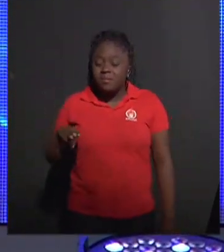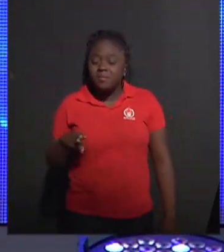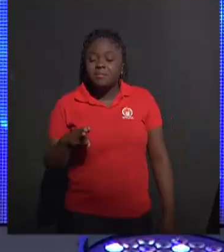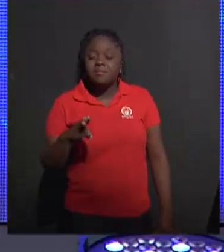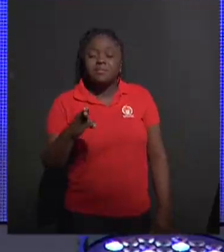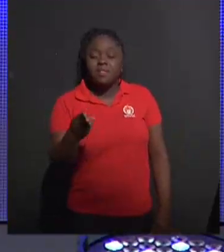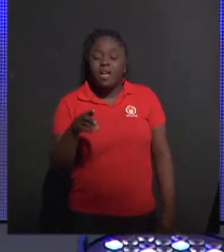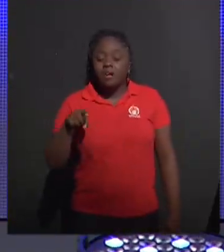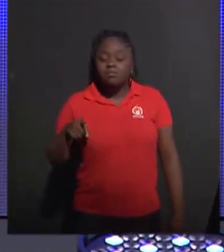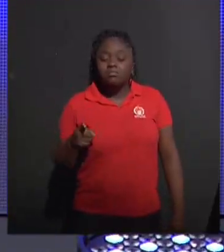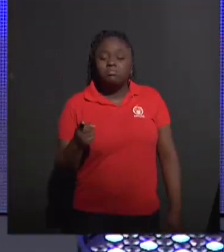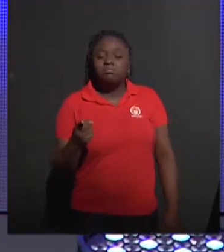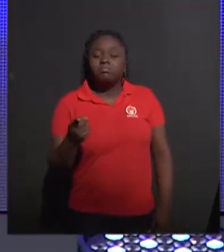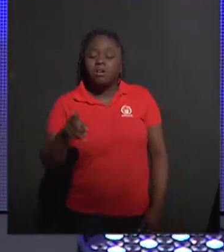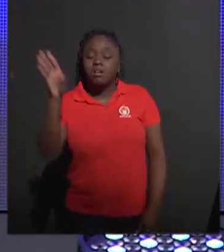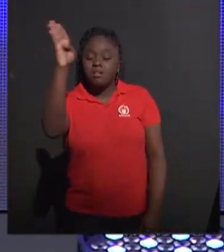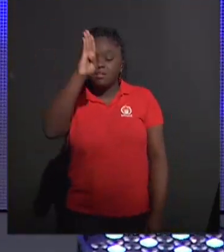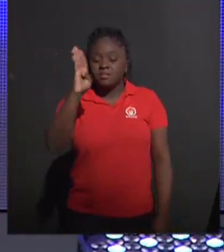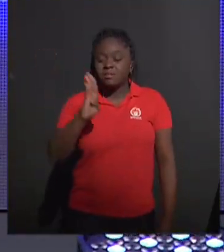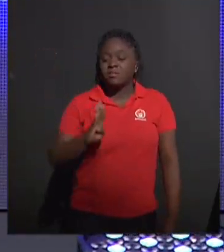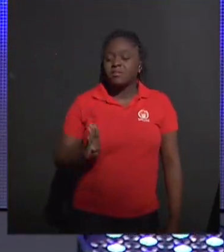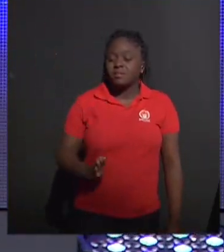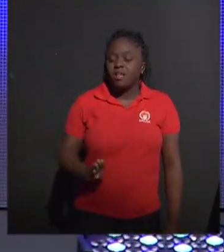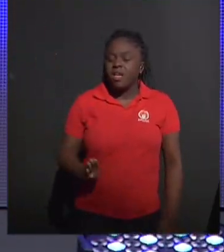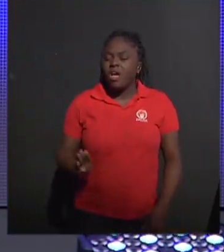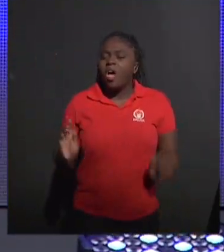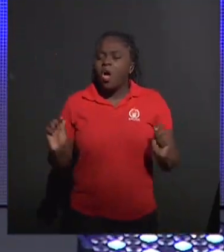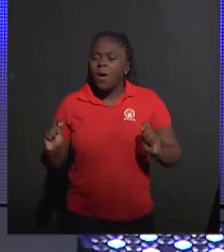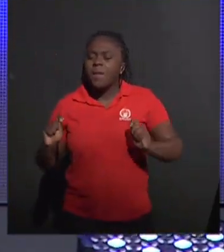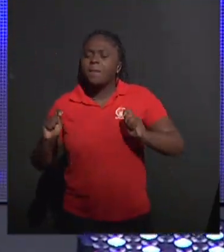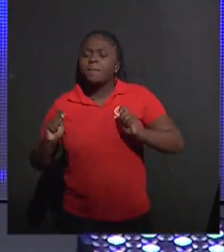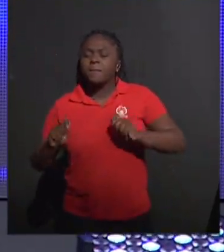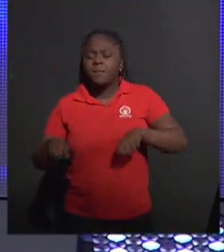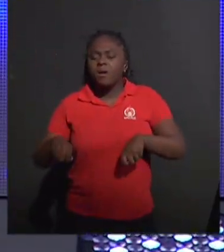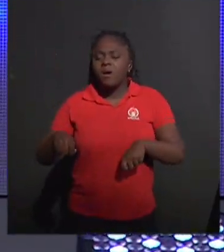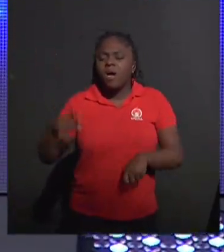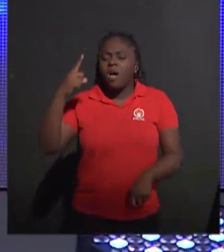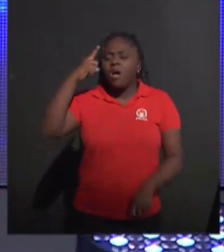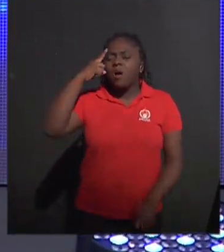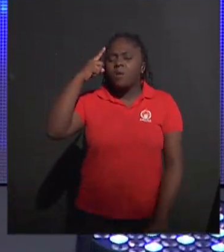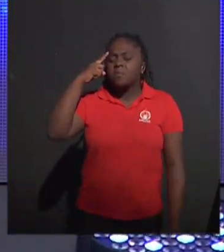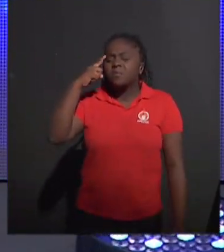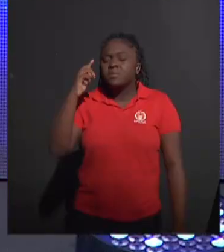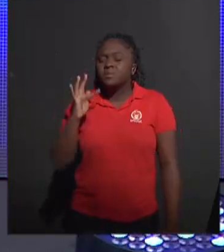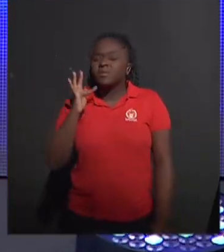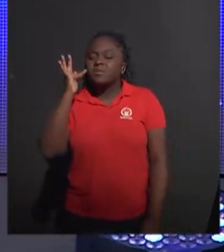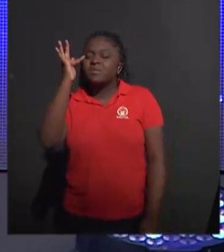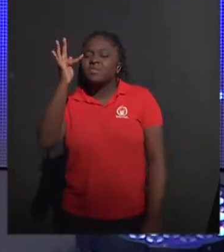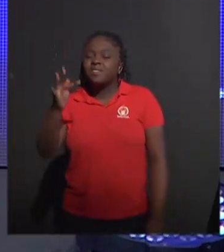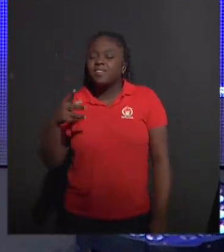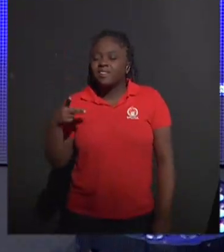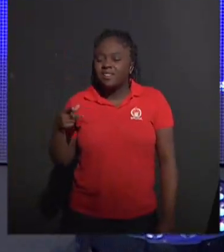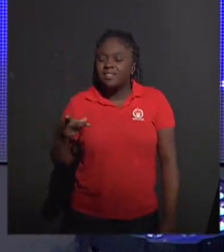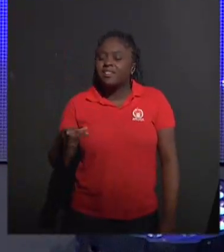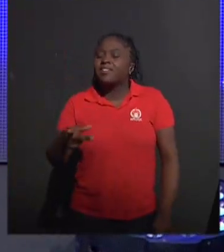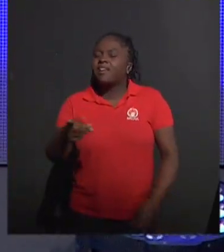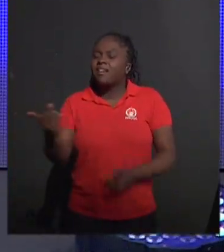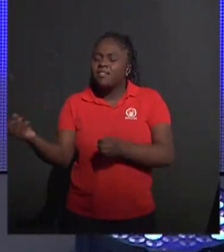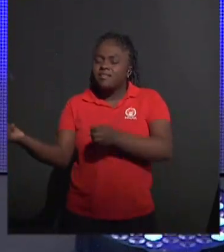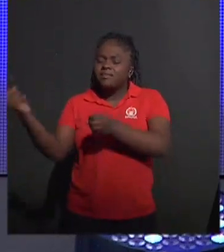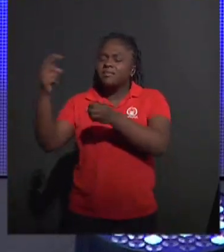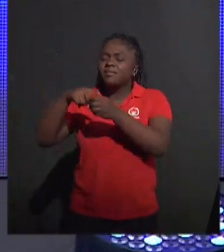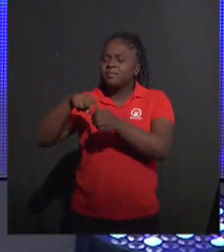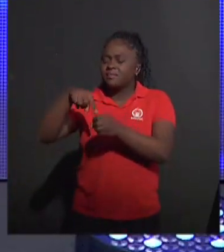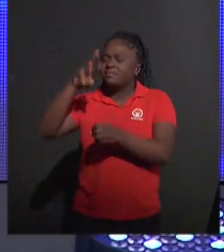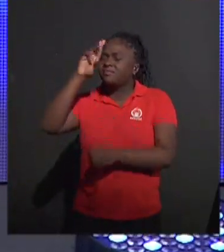ó Pai, possam pensar na realidade da eternidade e possam voltarem para o Senhor, ó